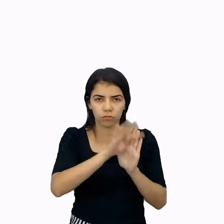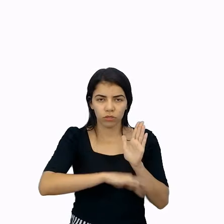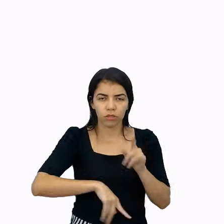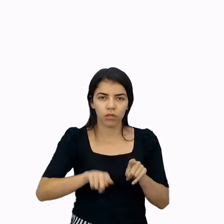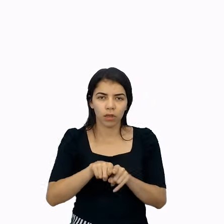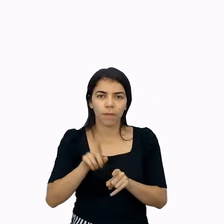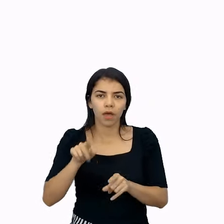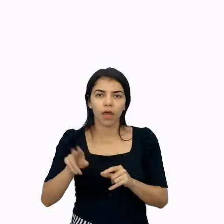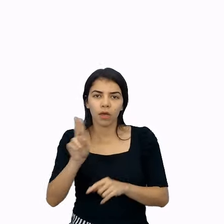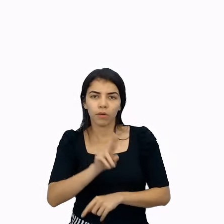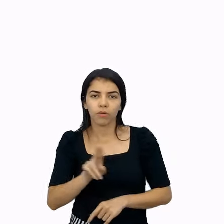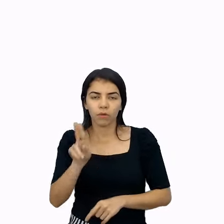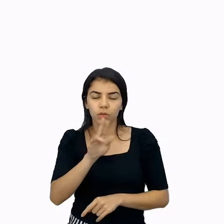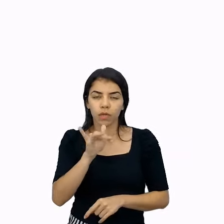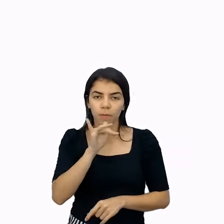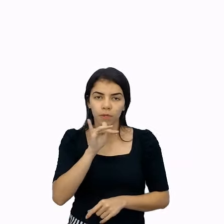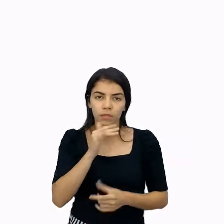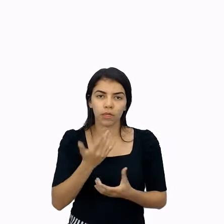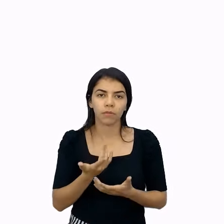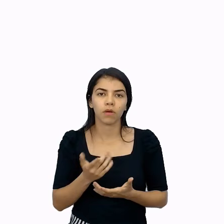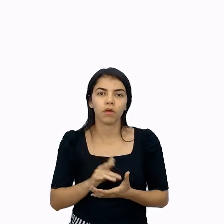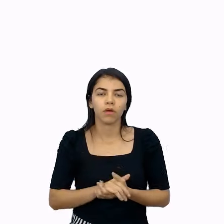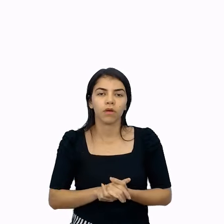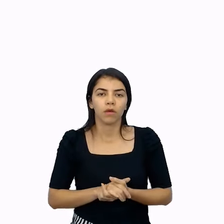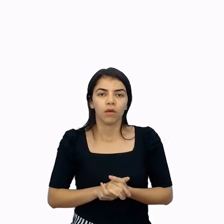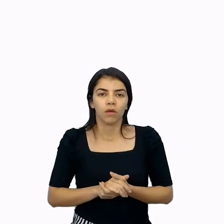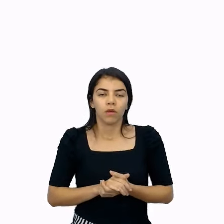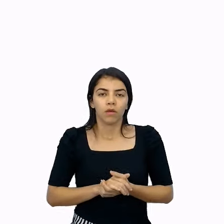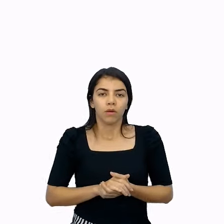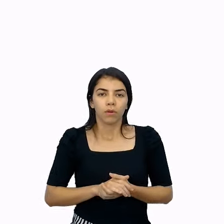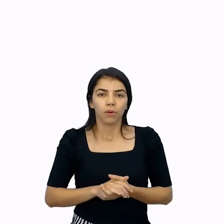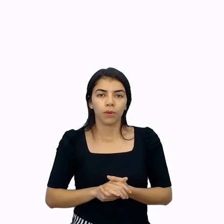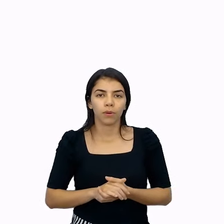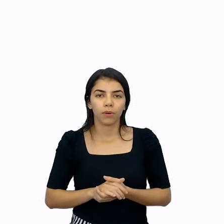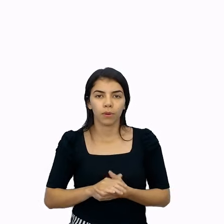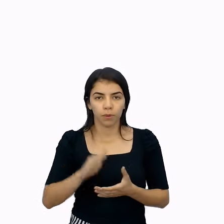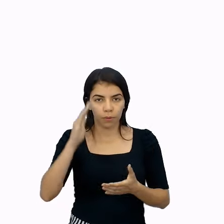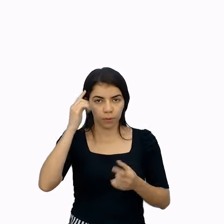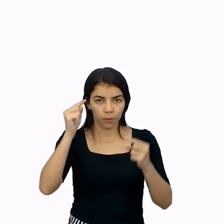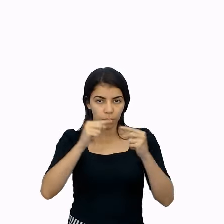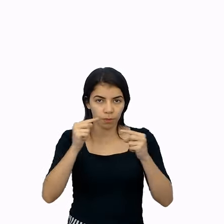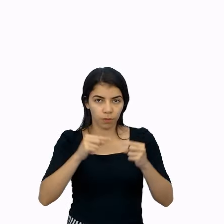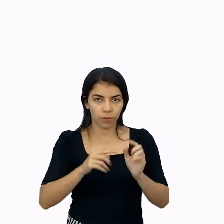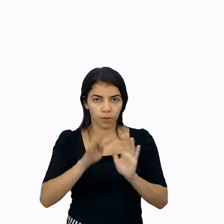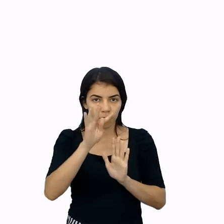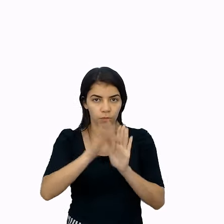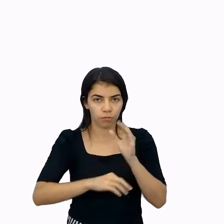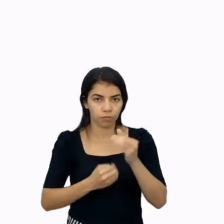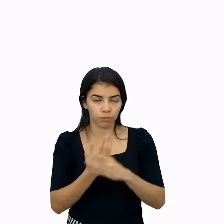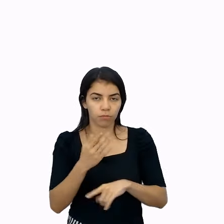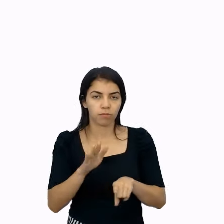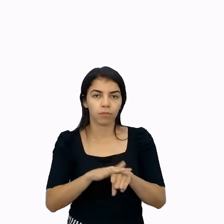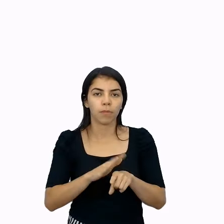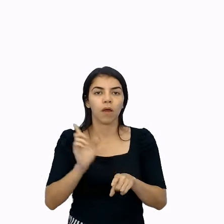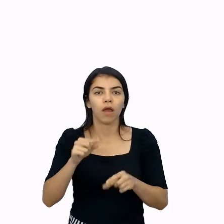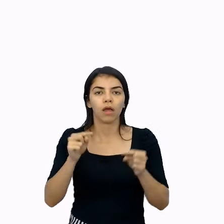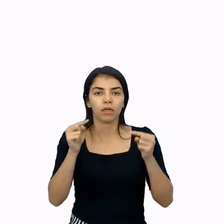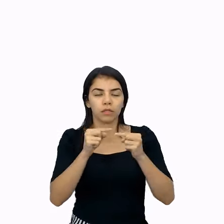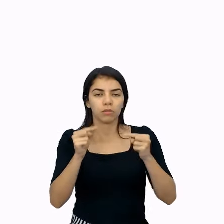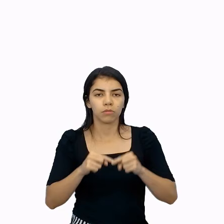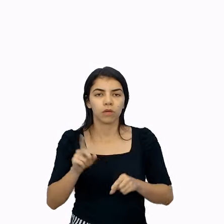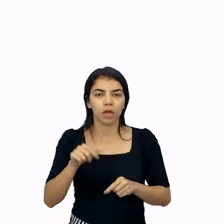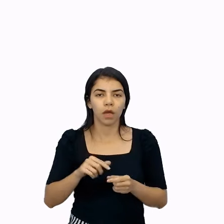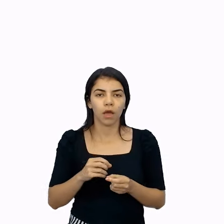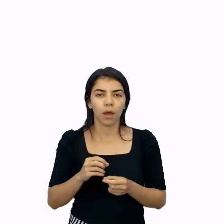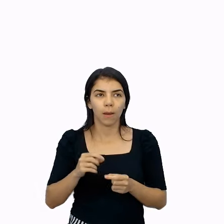a utilização de forma adequada da coesão e da progressão temática das produções. Então, nesse sentido, os objetos